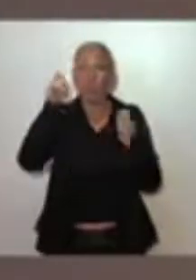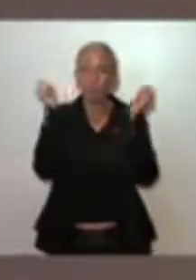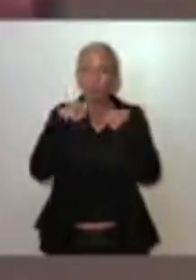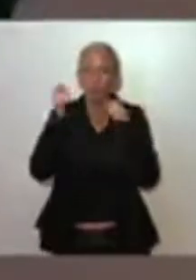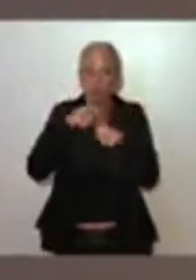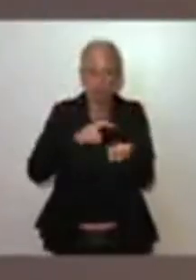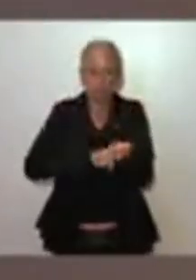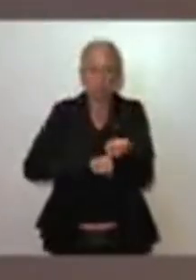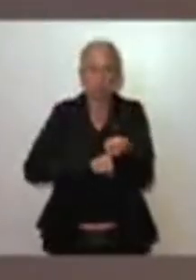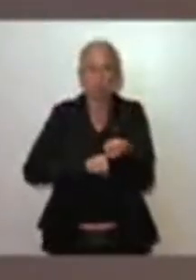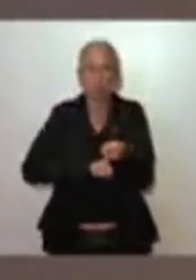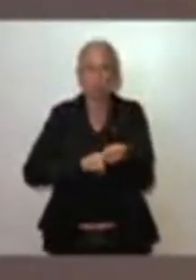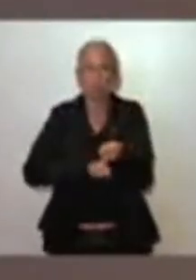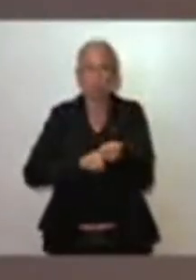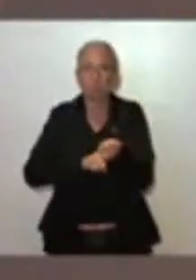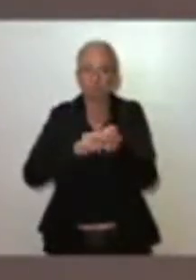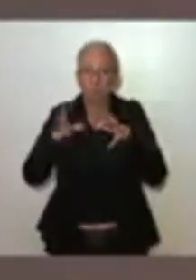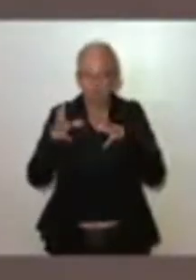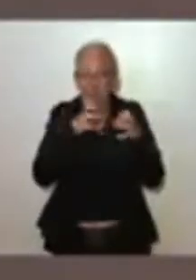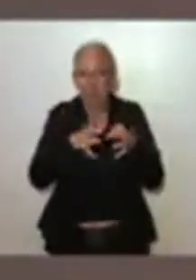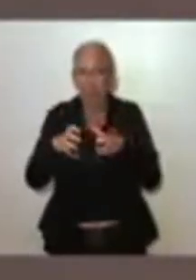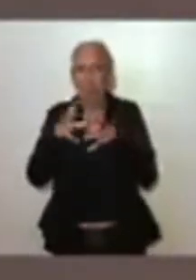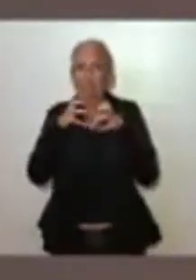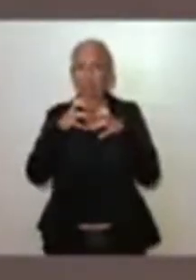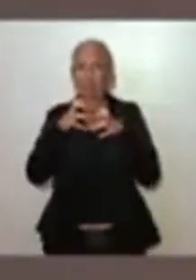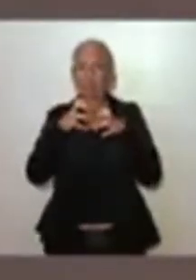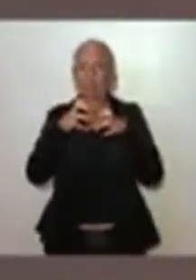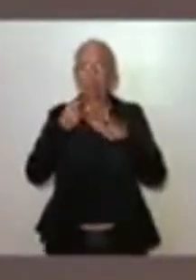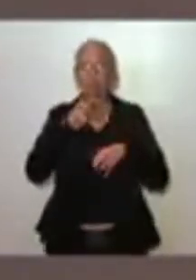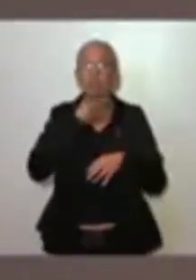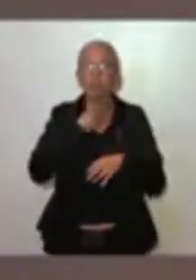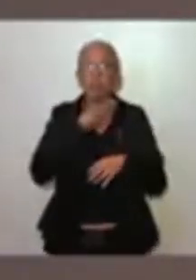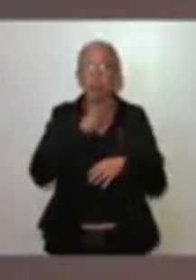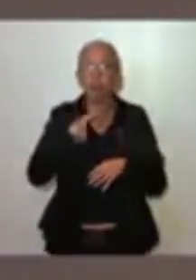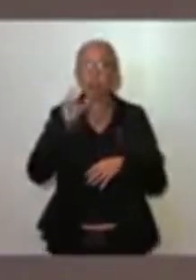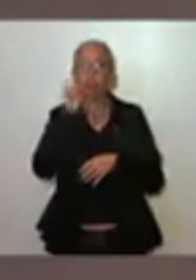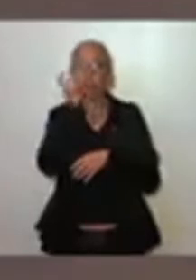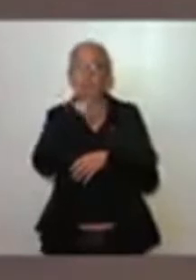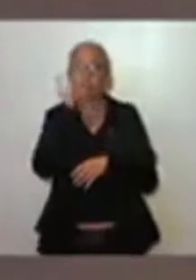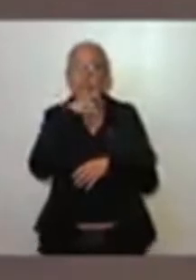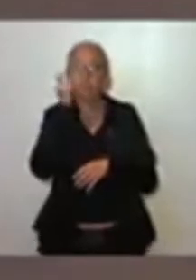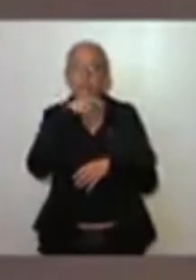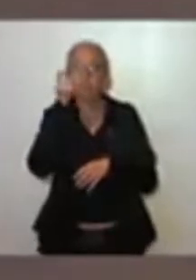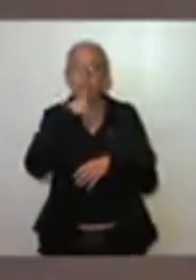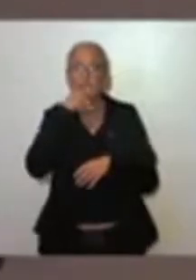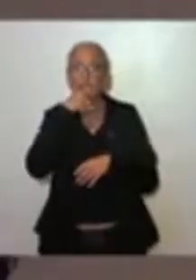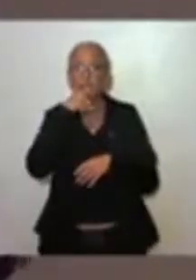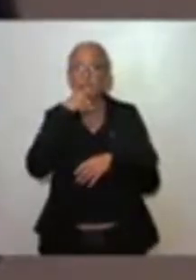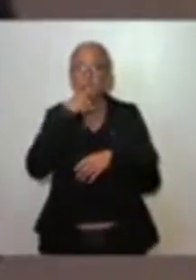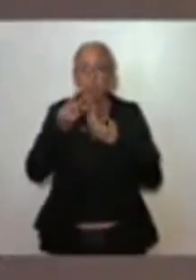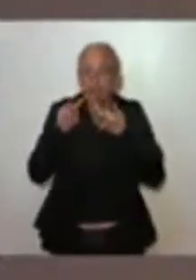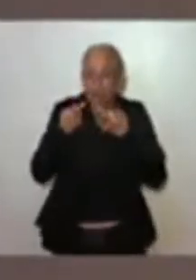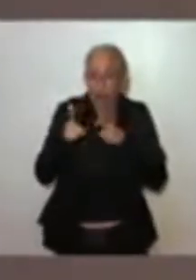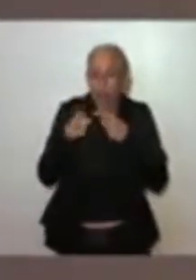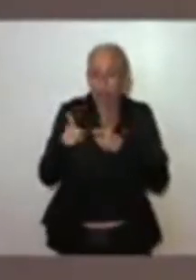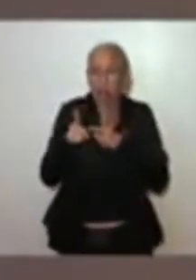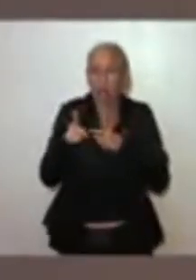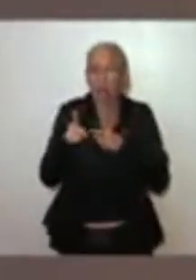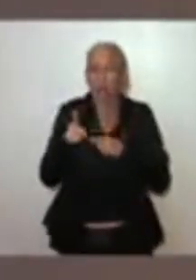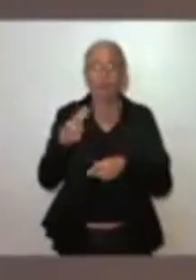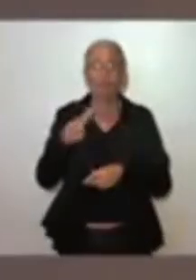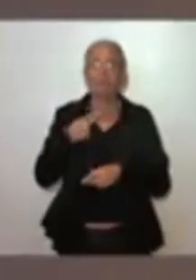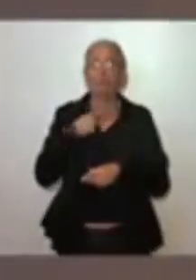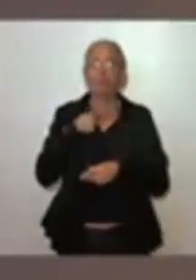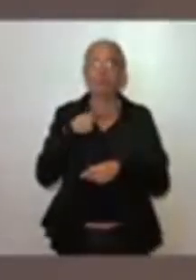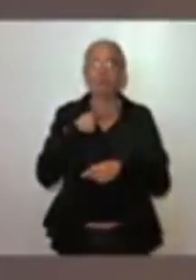ódio que preciso de desinformação que preciso de mentira que preciso de teorias conspiratórias não